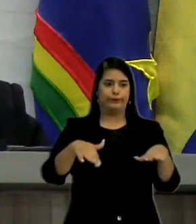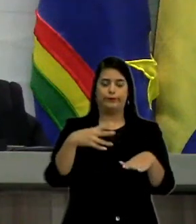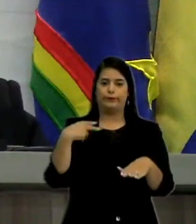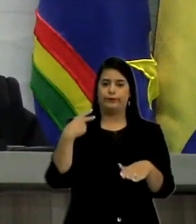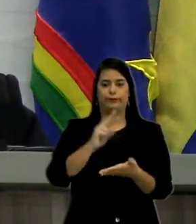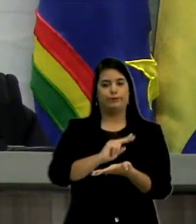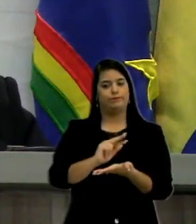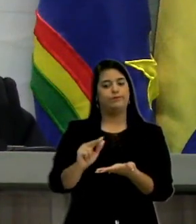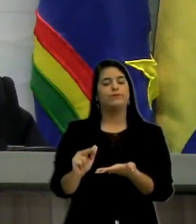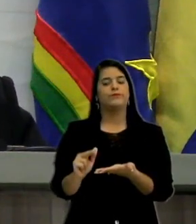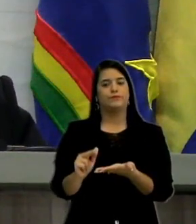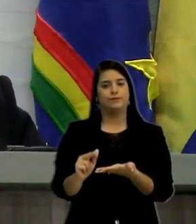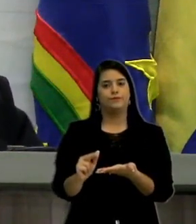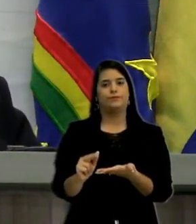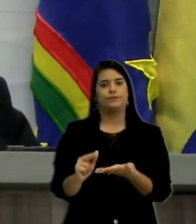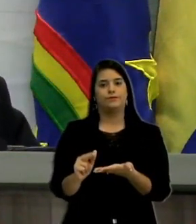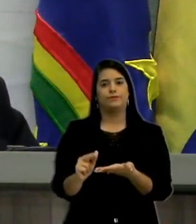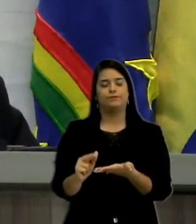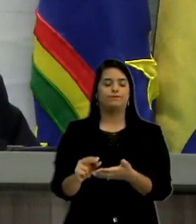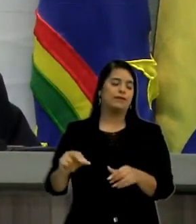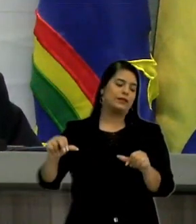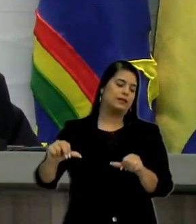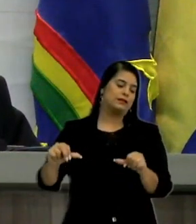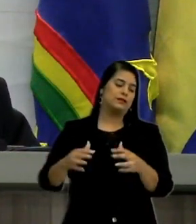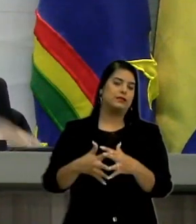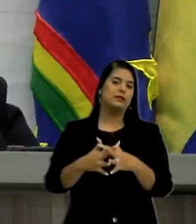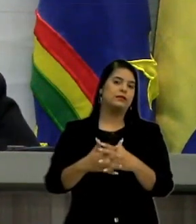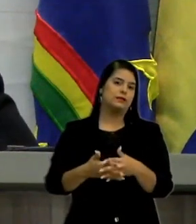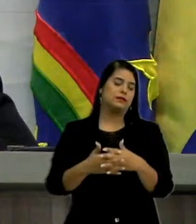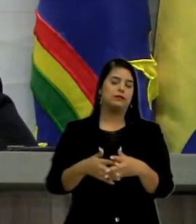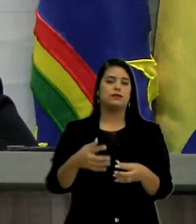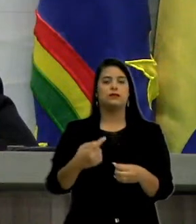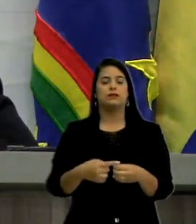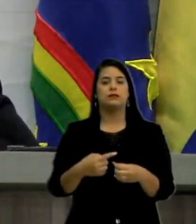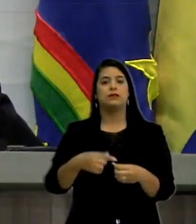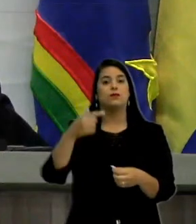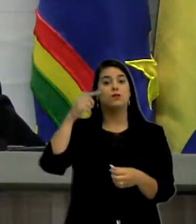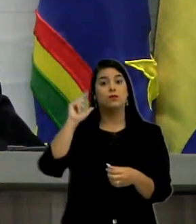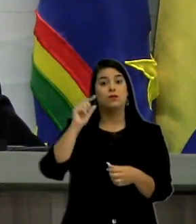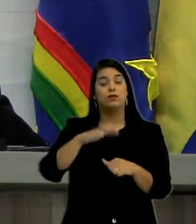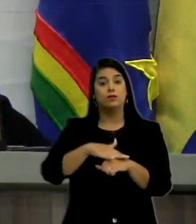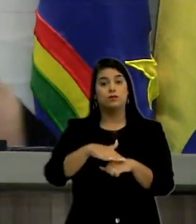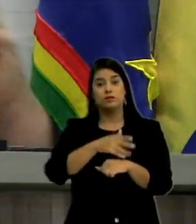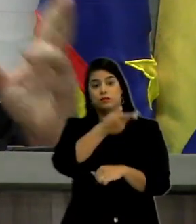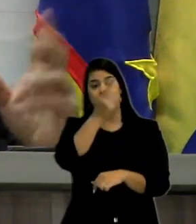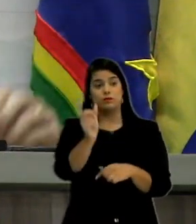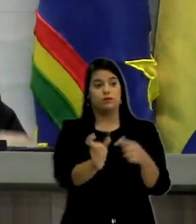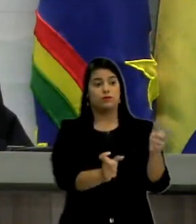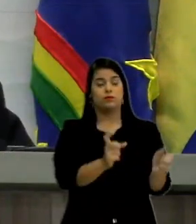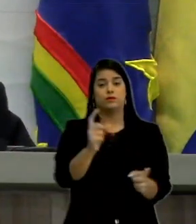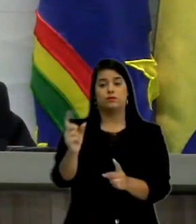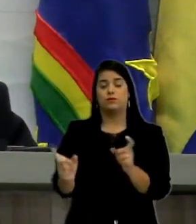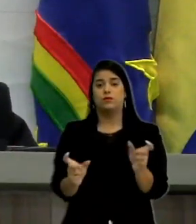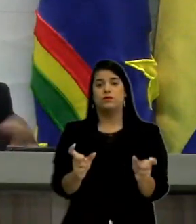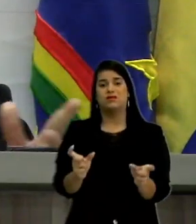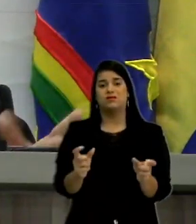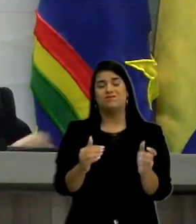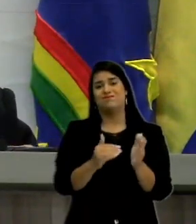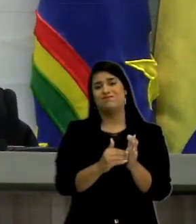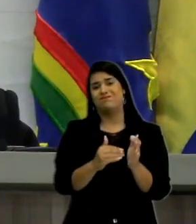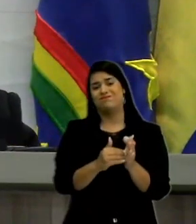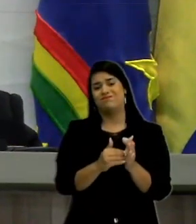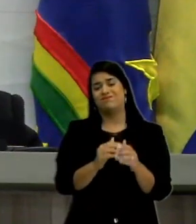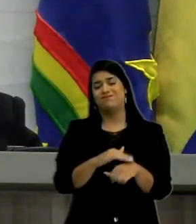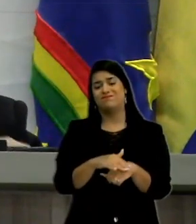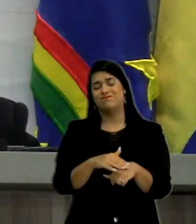porque está um caos em nossa cidade. Porque ontem mesmo eu estava conversando com as pessoas e até a gente, em